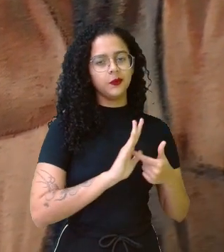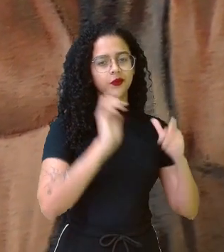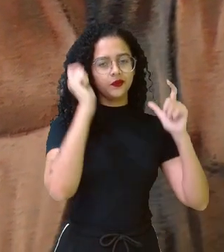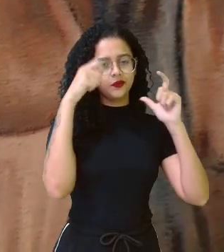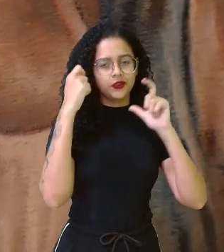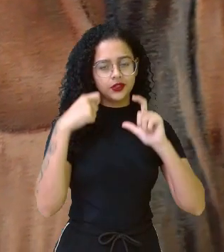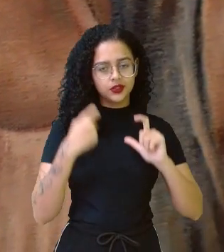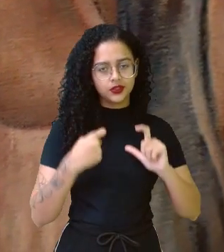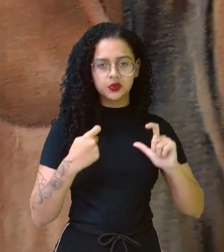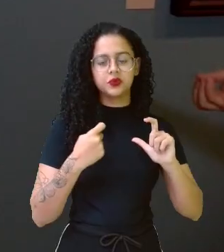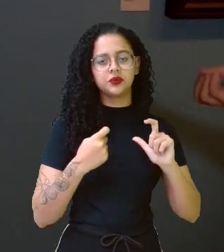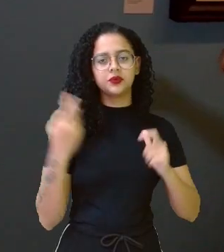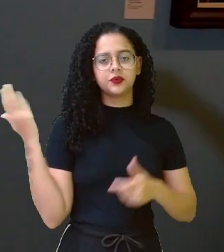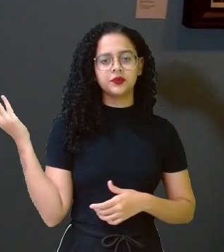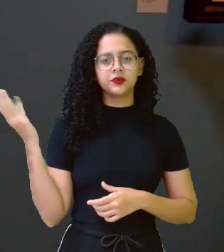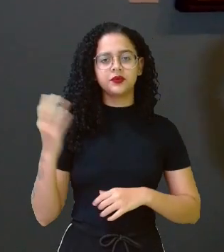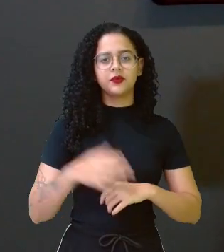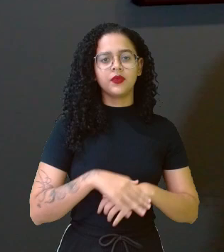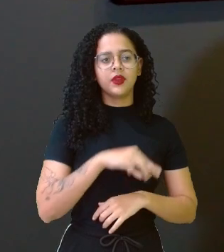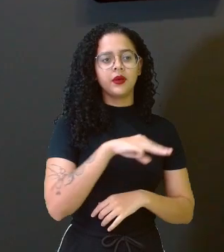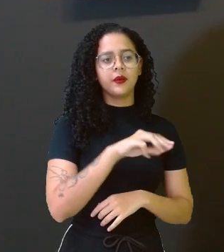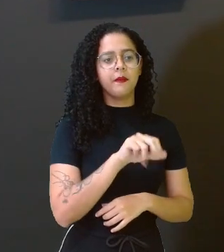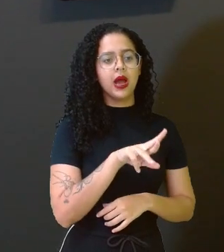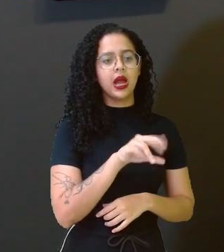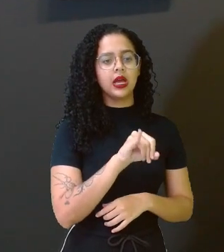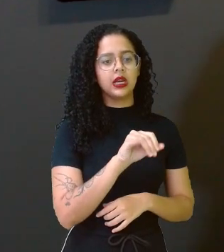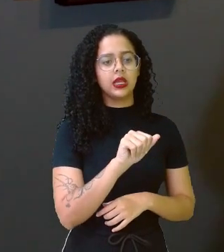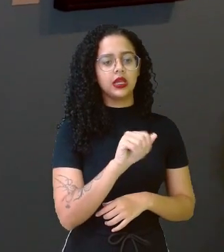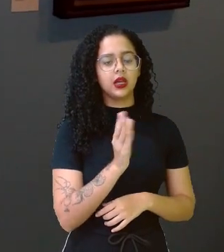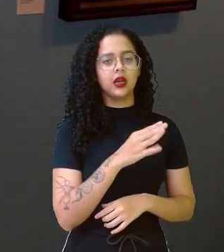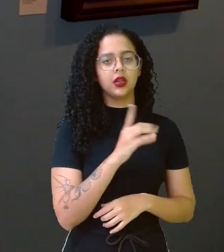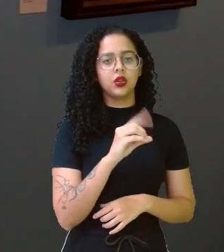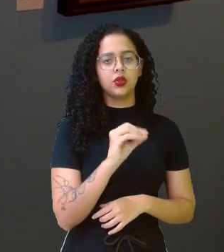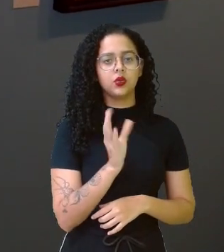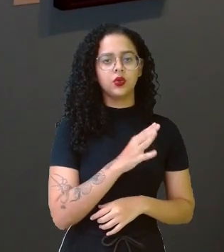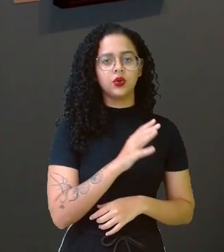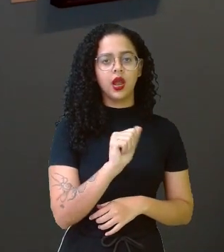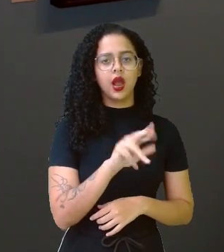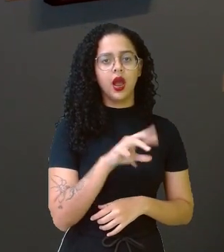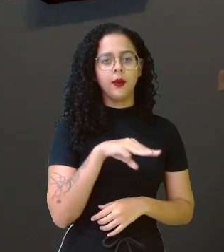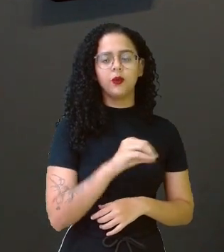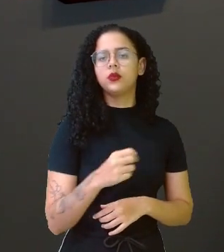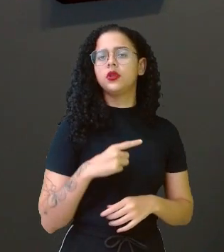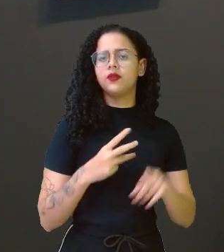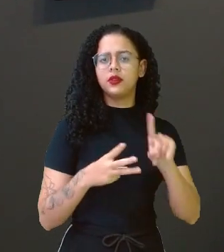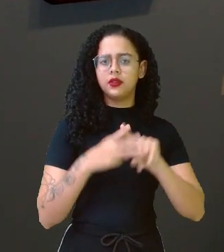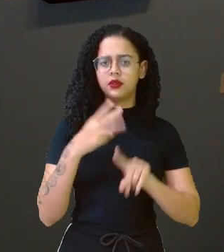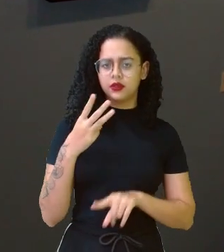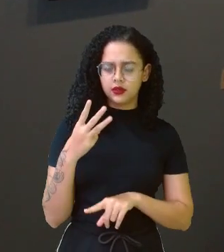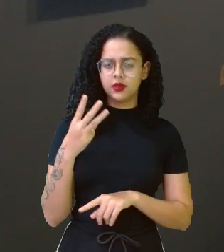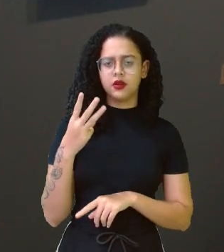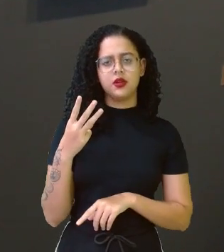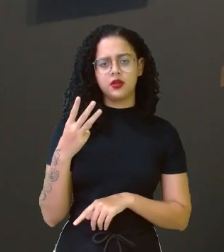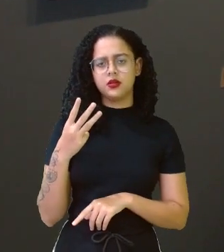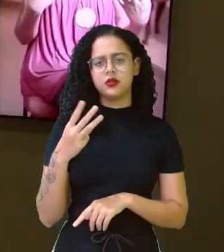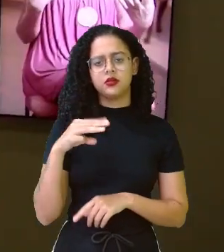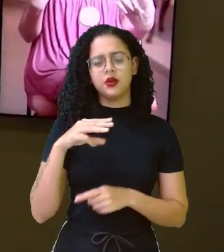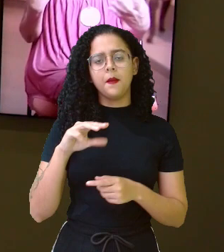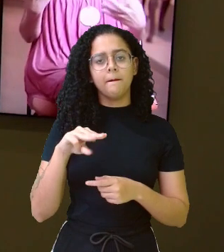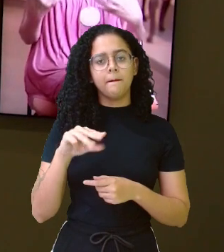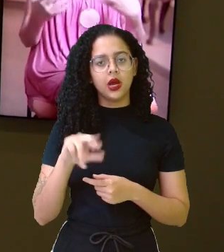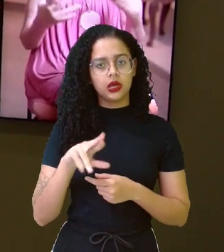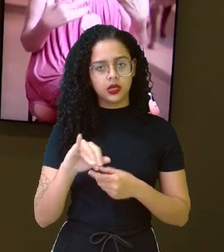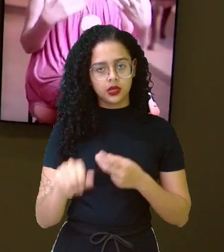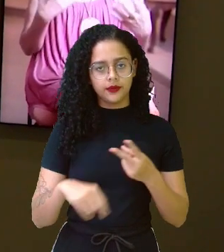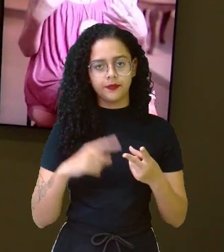né? Isso. Maria do Carmo foi a curadora Foi, da exposição. nós tivemos 3 curadores, né? Nós tivemos Maria Eduarda,